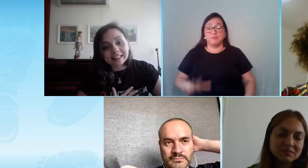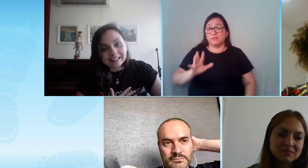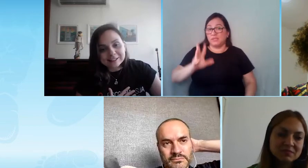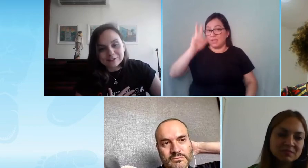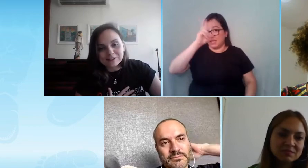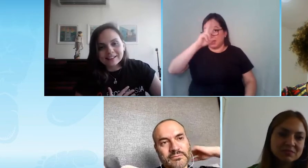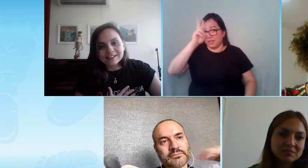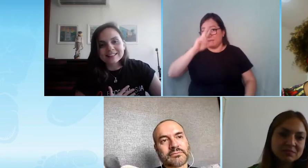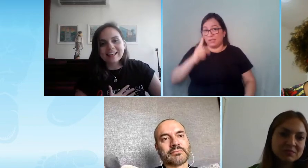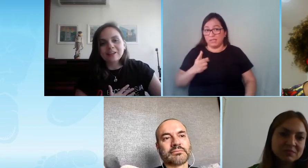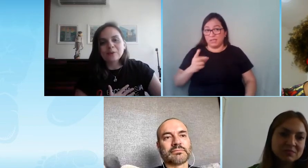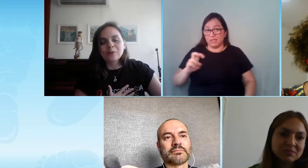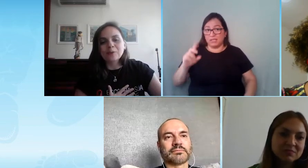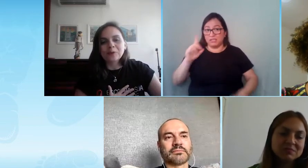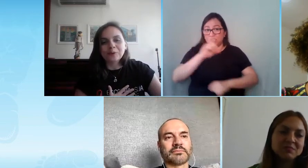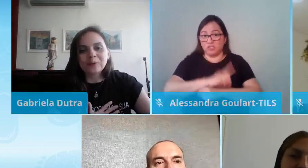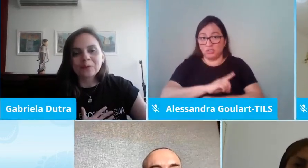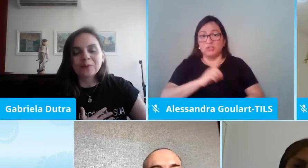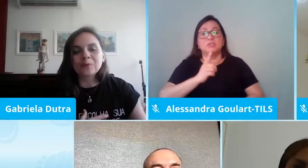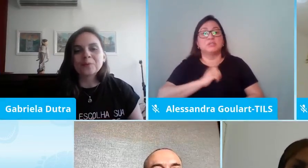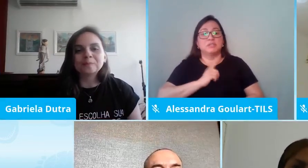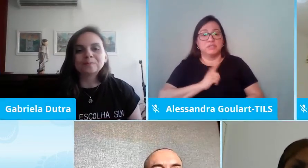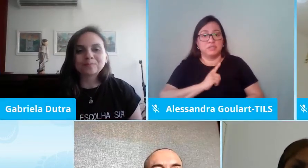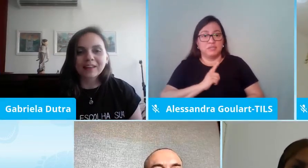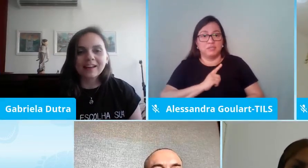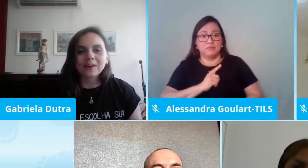que daqui a 15 dias tem o